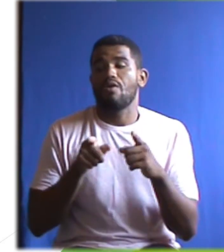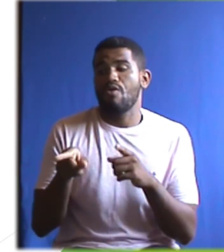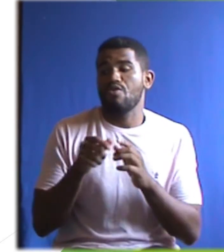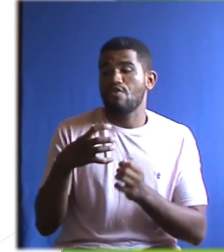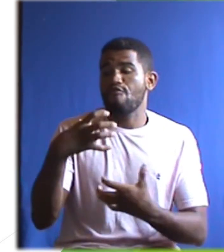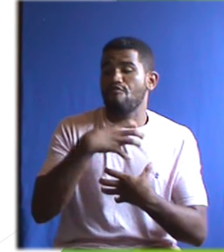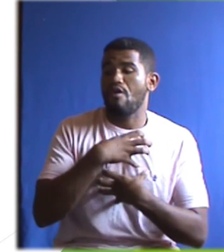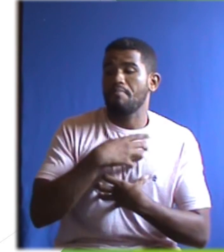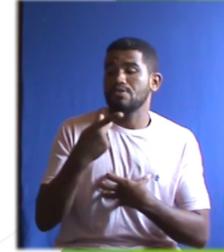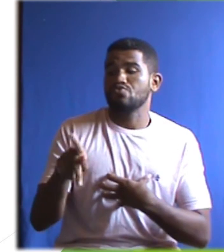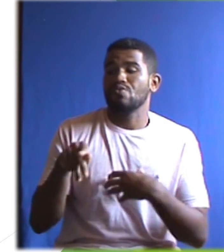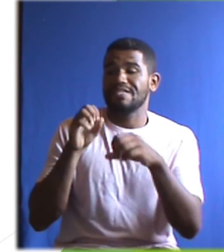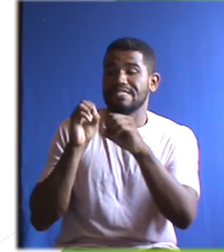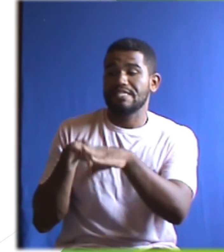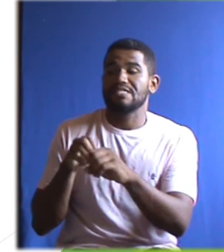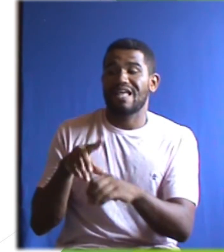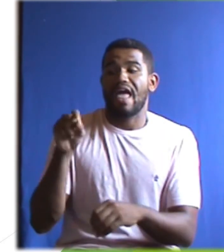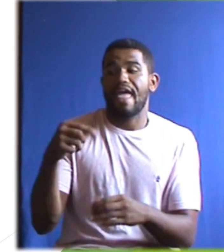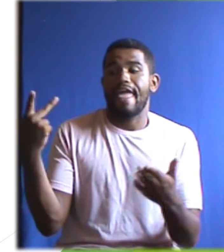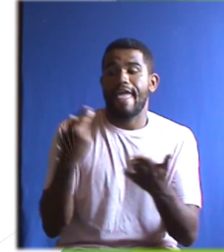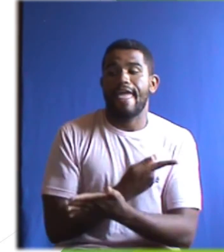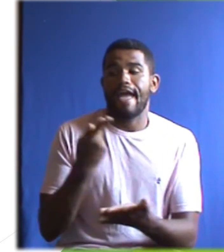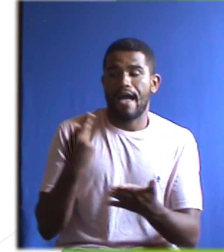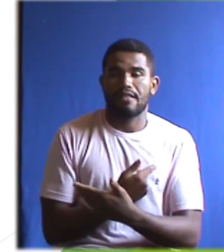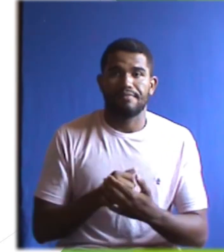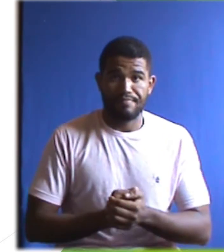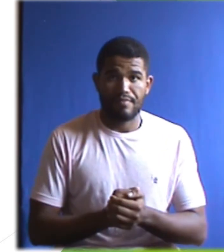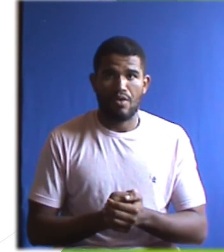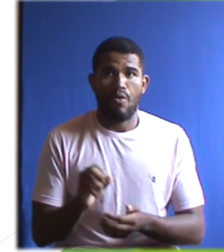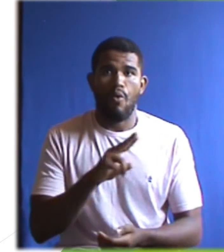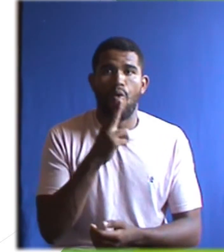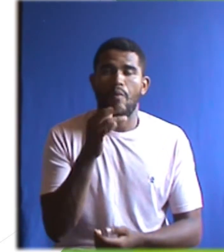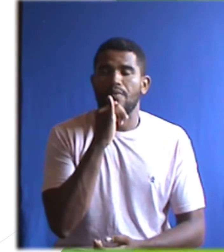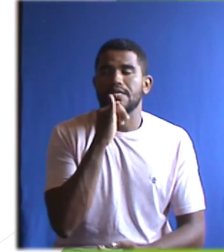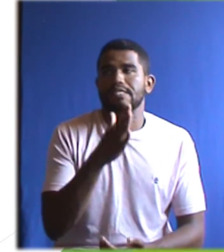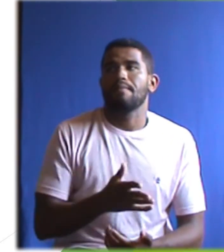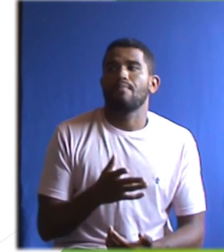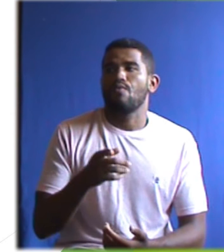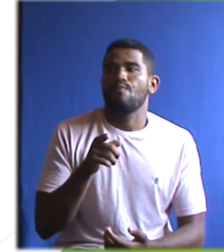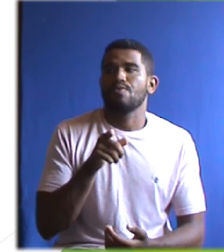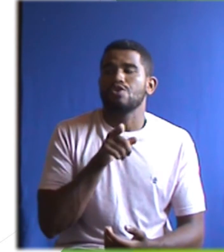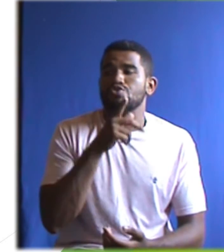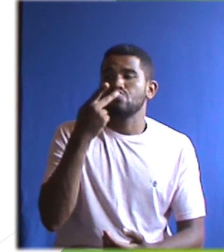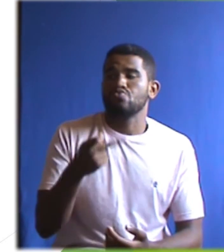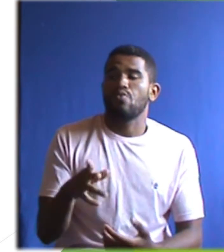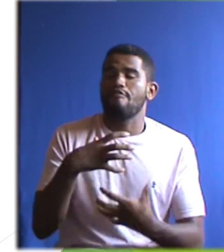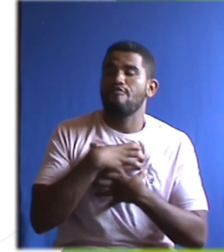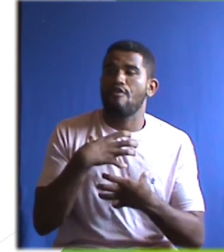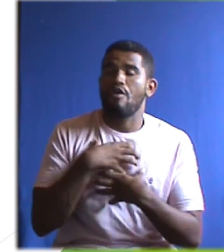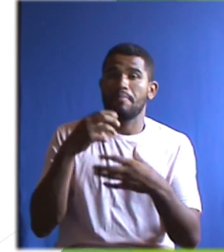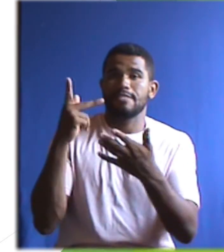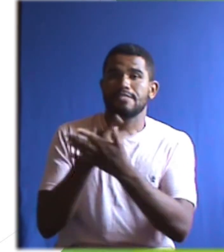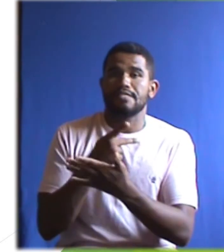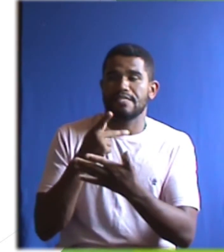dizer: ei, professor, essa sua forma de ensinar está errada. Talvez não é nem a sua forma